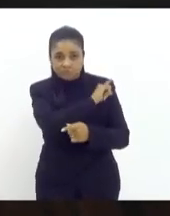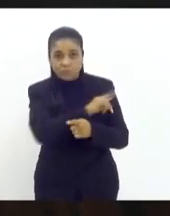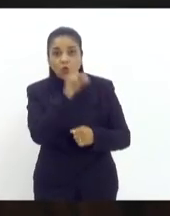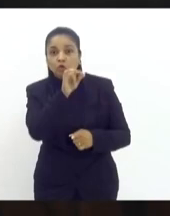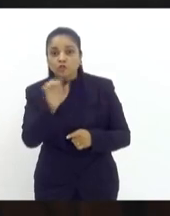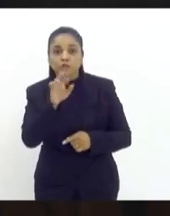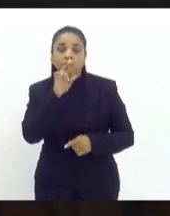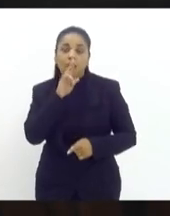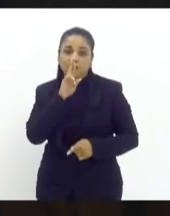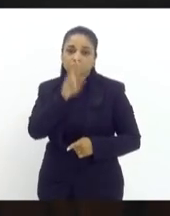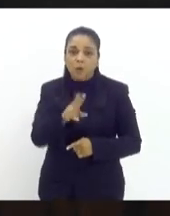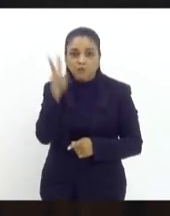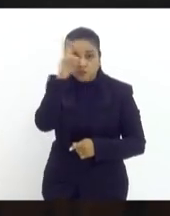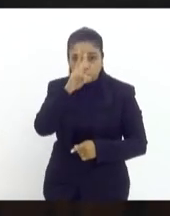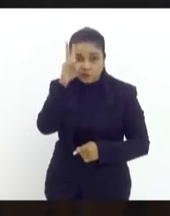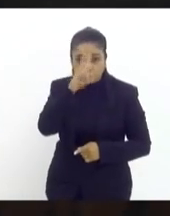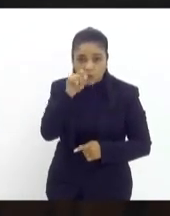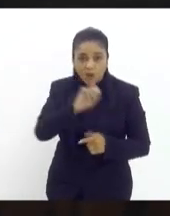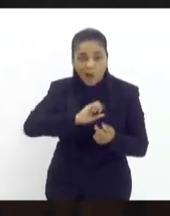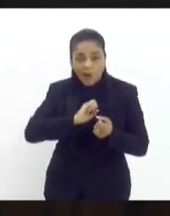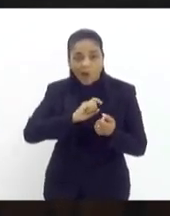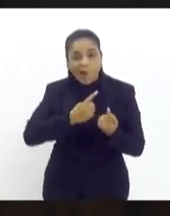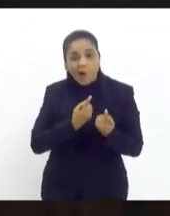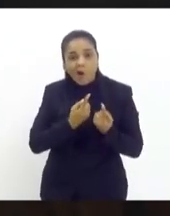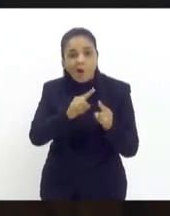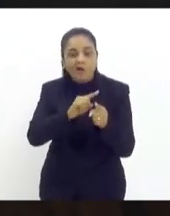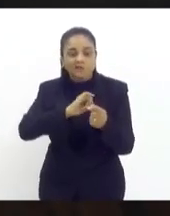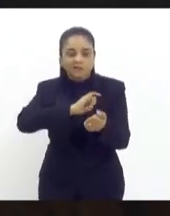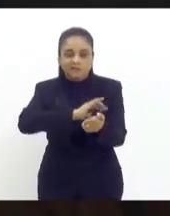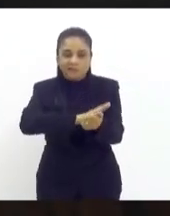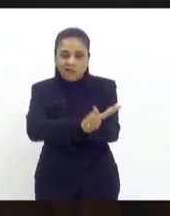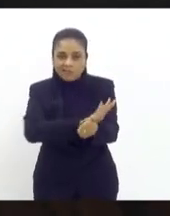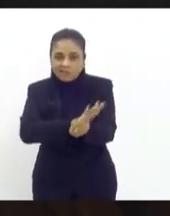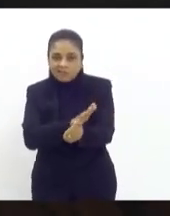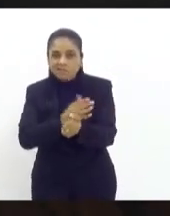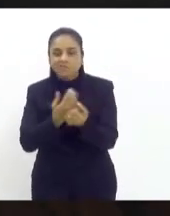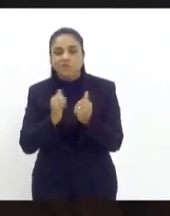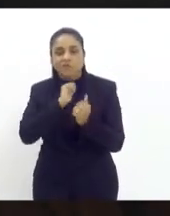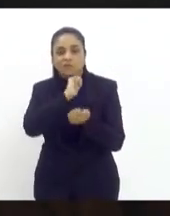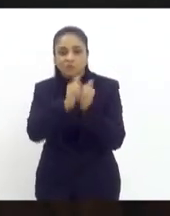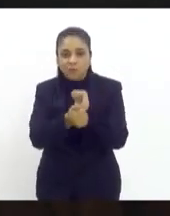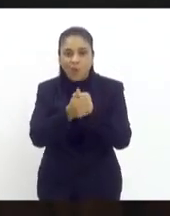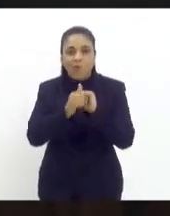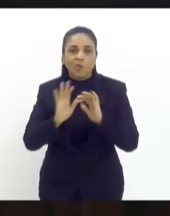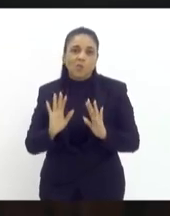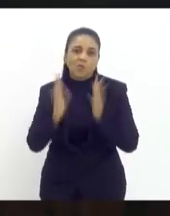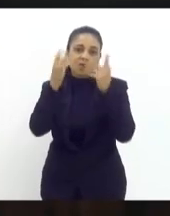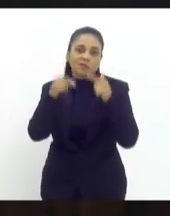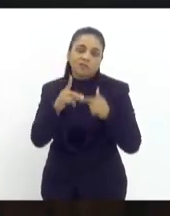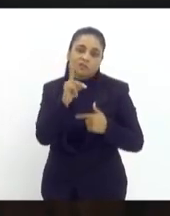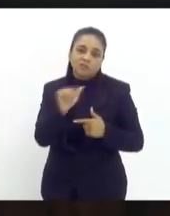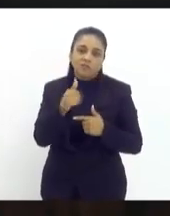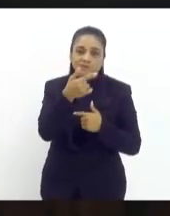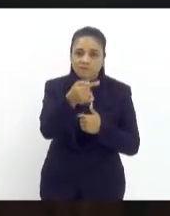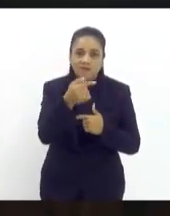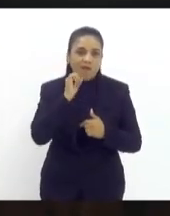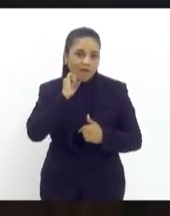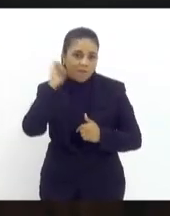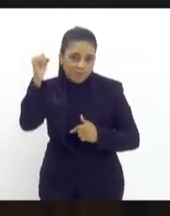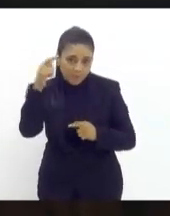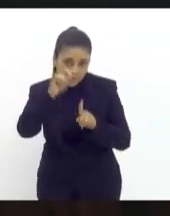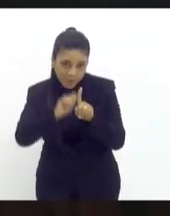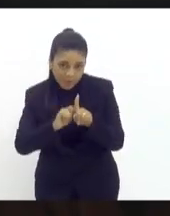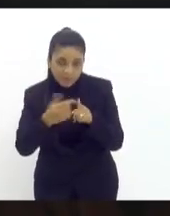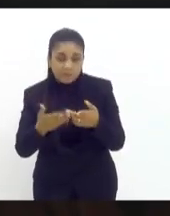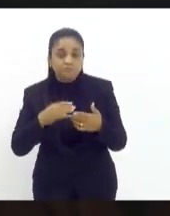da resposta histórica contra o racismo no futebol ao ser comemorado no dia 7 de Abril em discussão